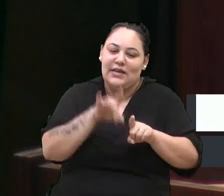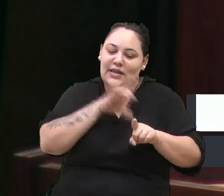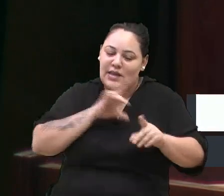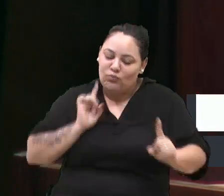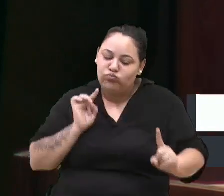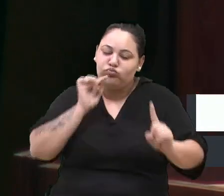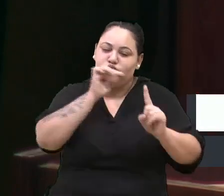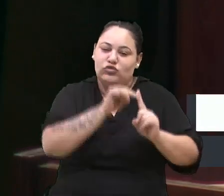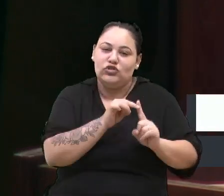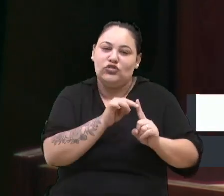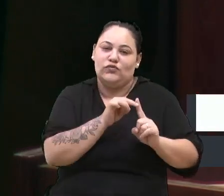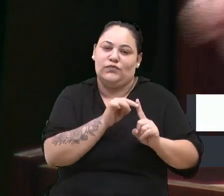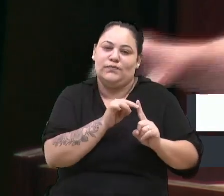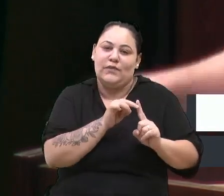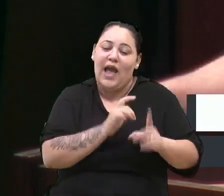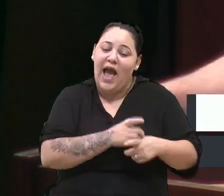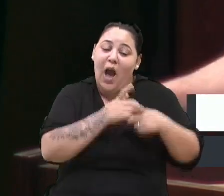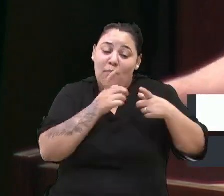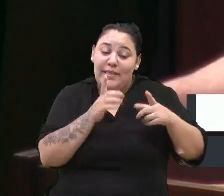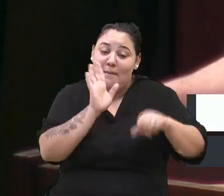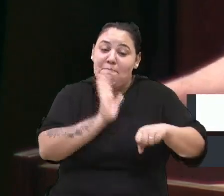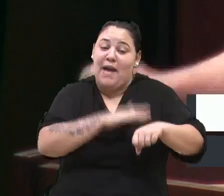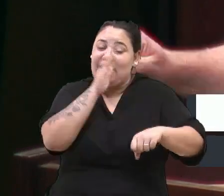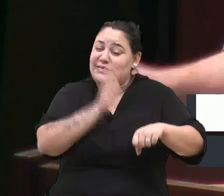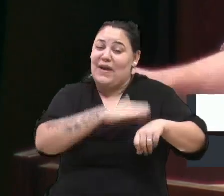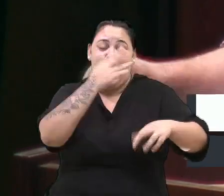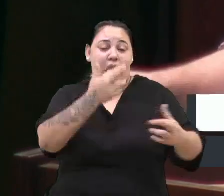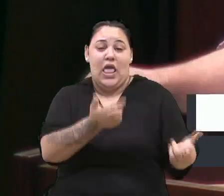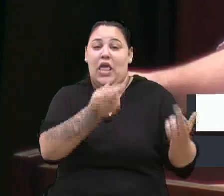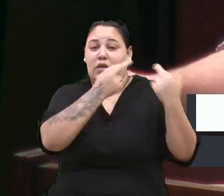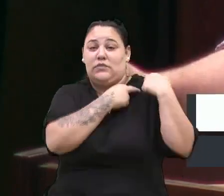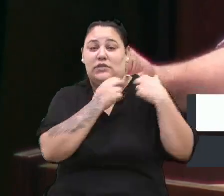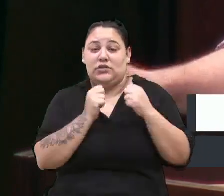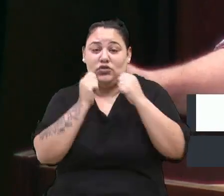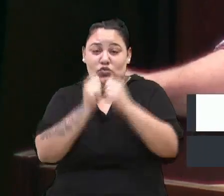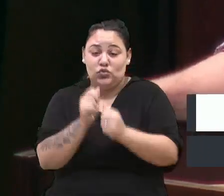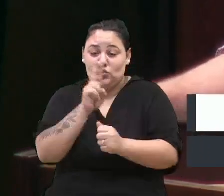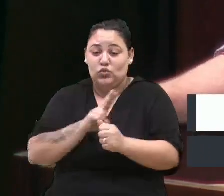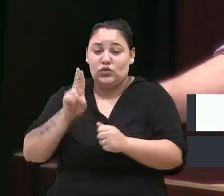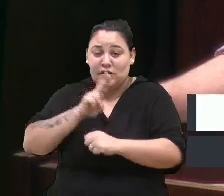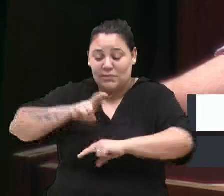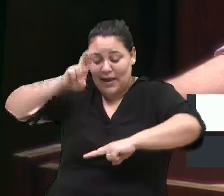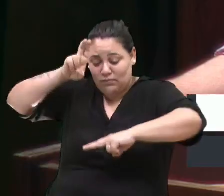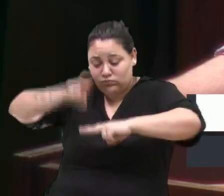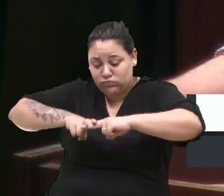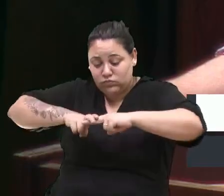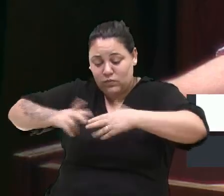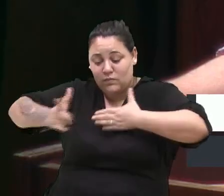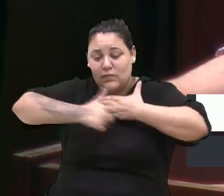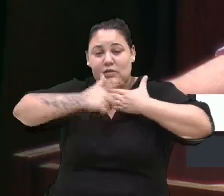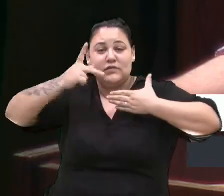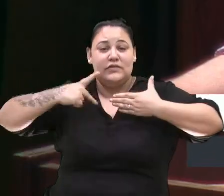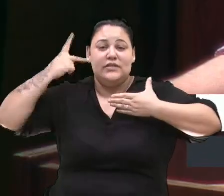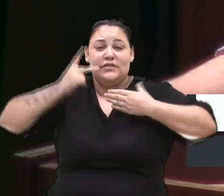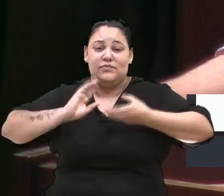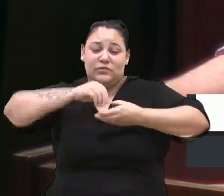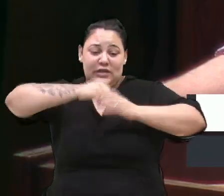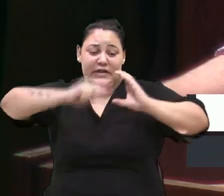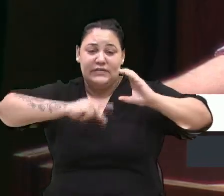aumenta muito mais a nossa responsabilidade por estar ocupando uma cadeira de vereador aqui na Câmara de Vereadores.